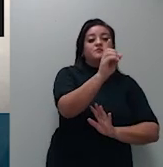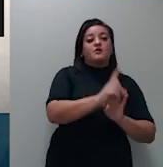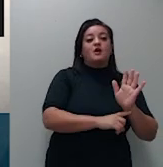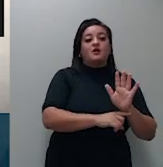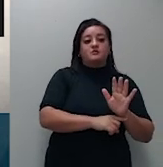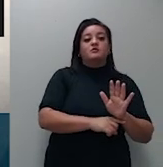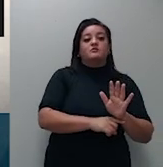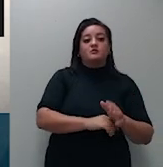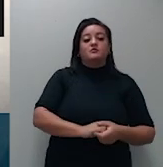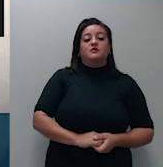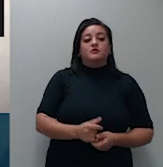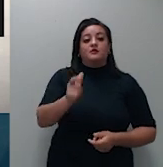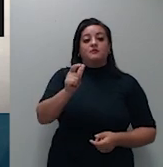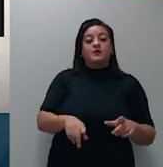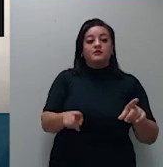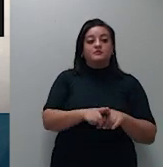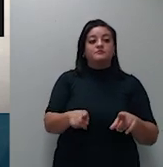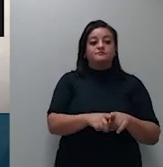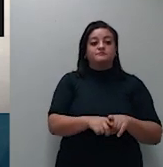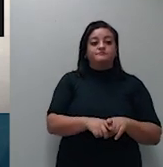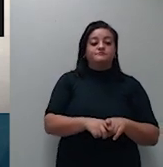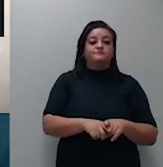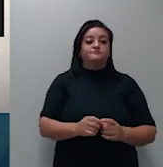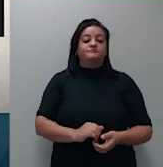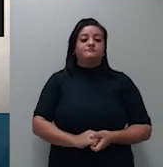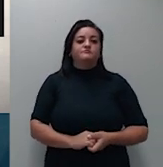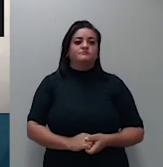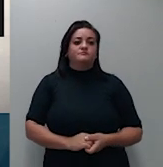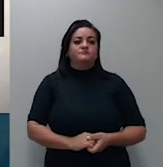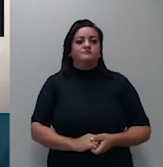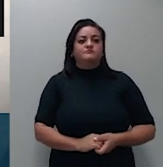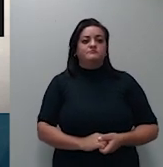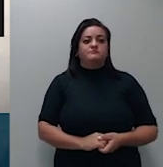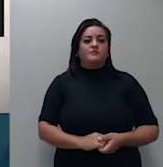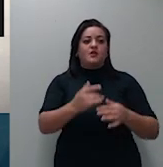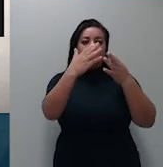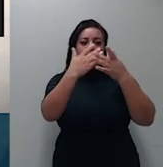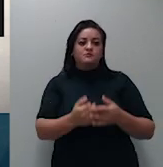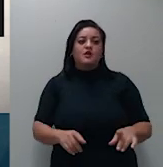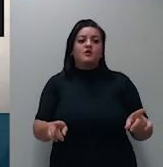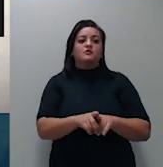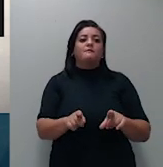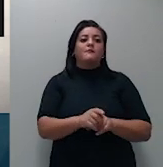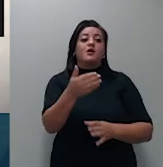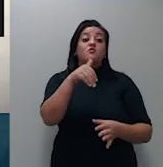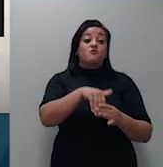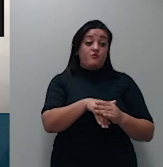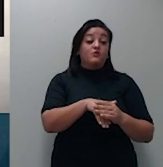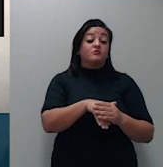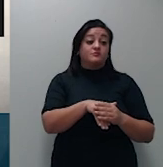impetrante temos que transcrevo no voto